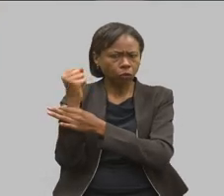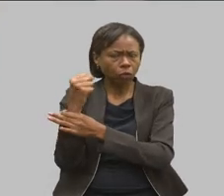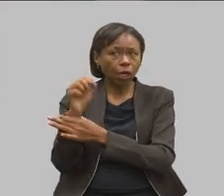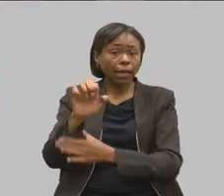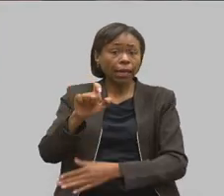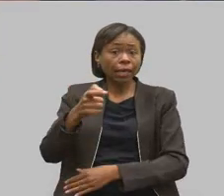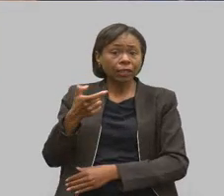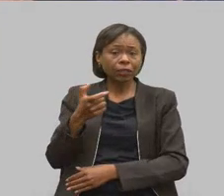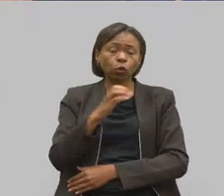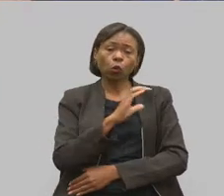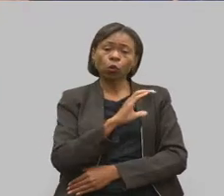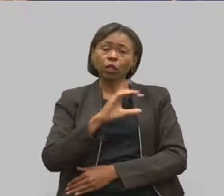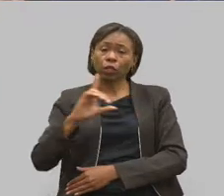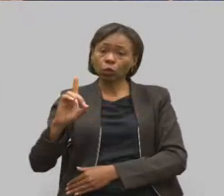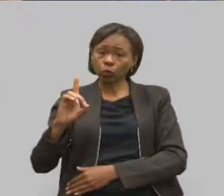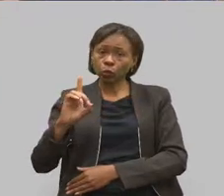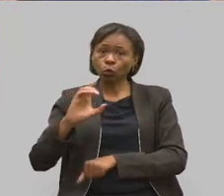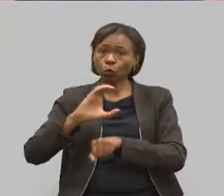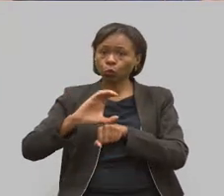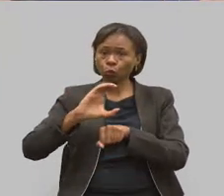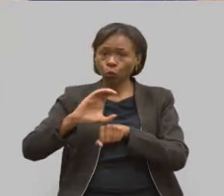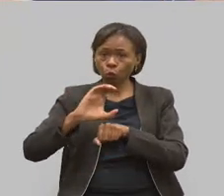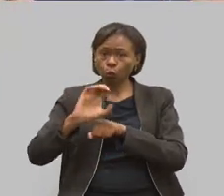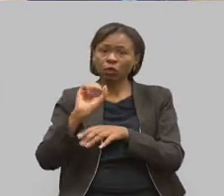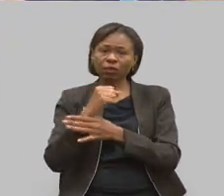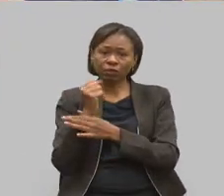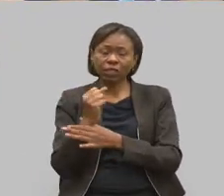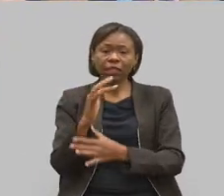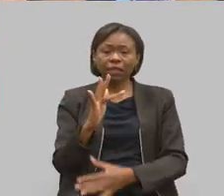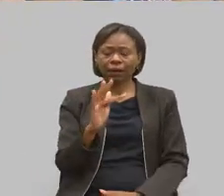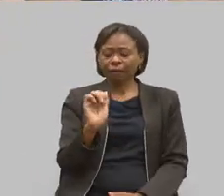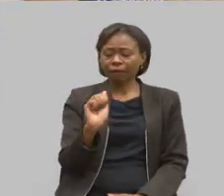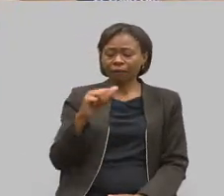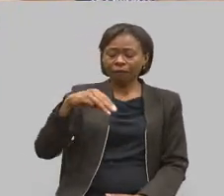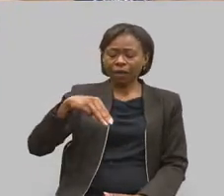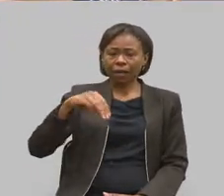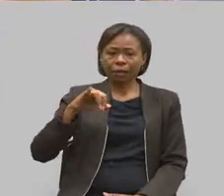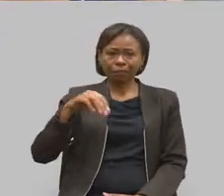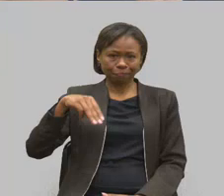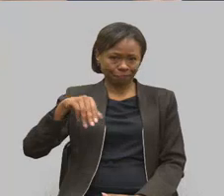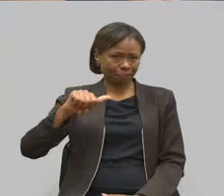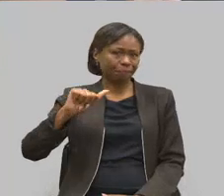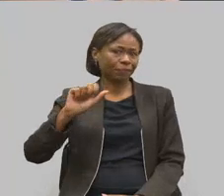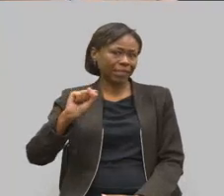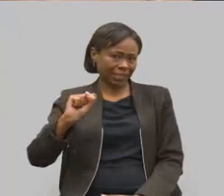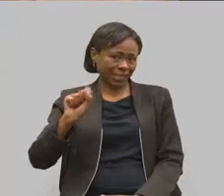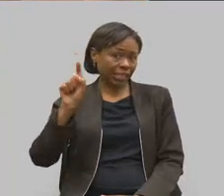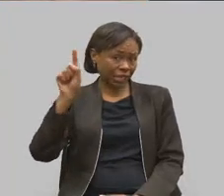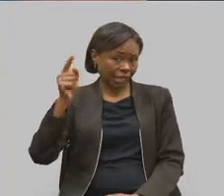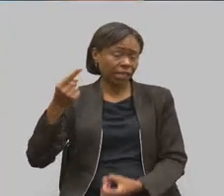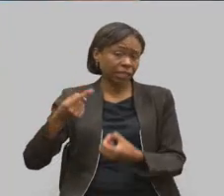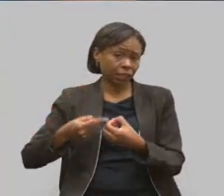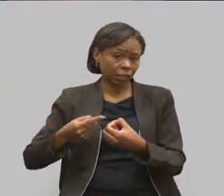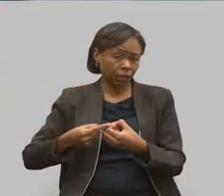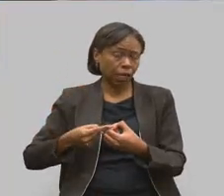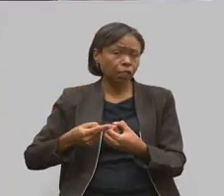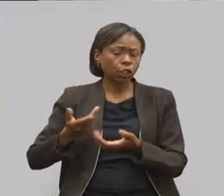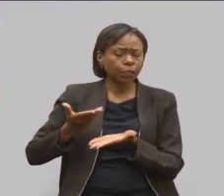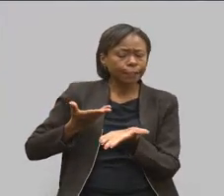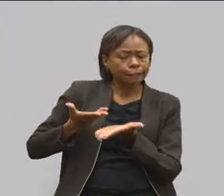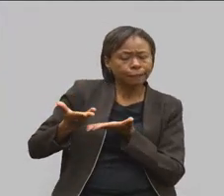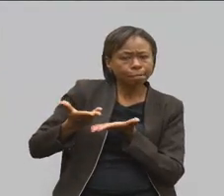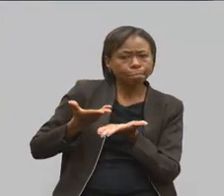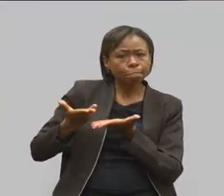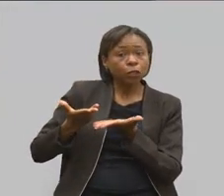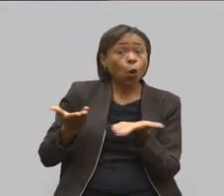curso de fisioterapia da Faminas em Muriaé e Nós aprendemos a conviver Hoje ele é o